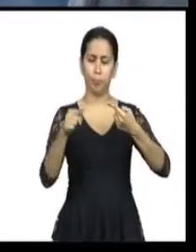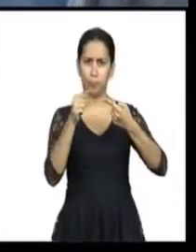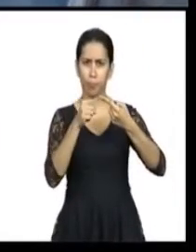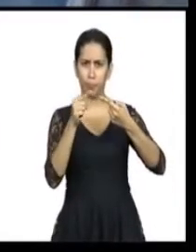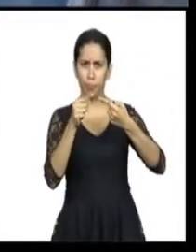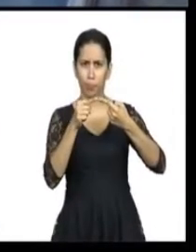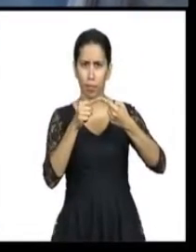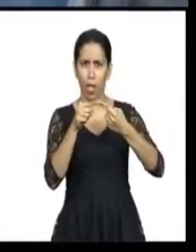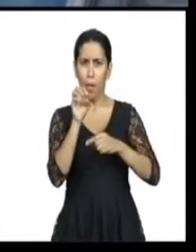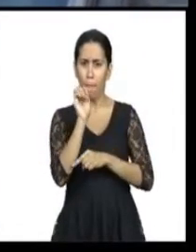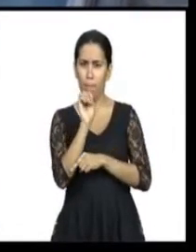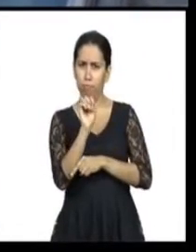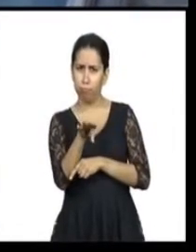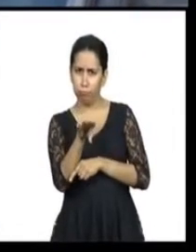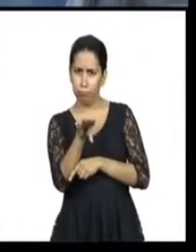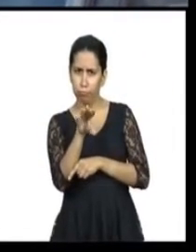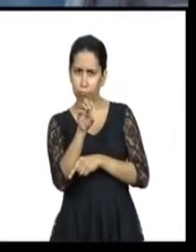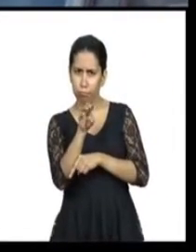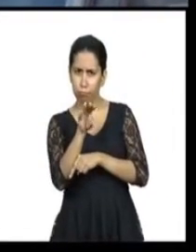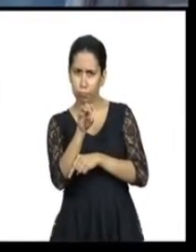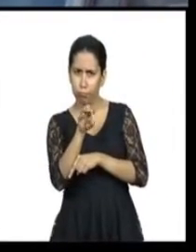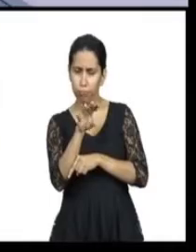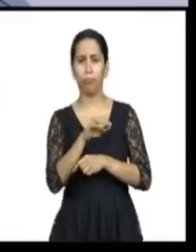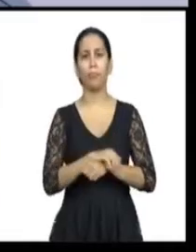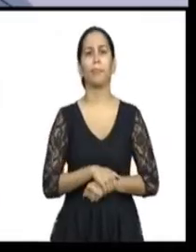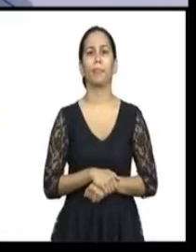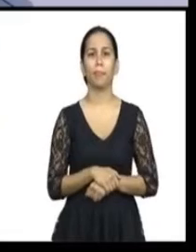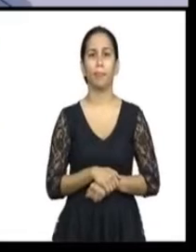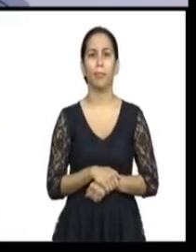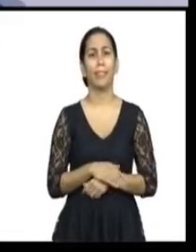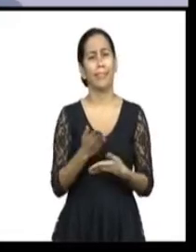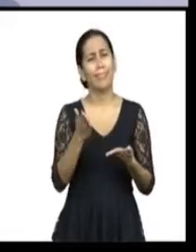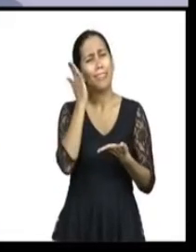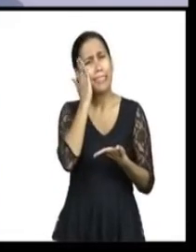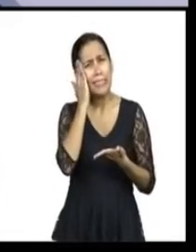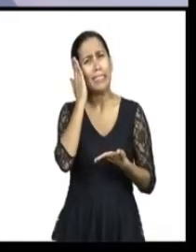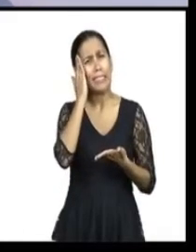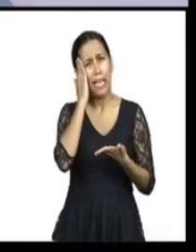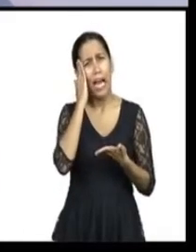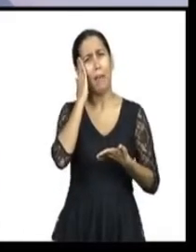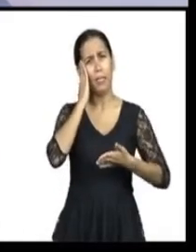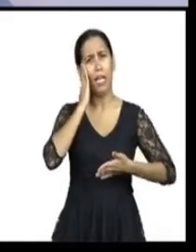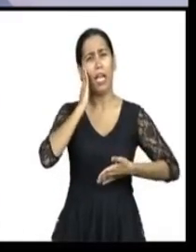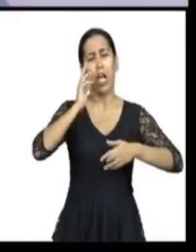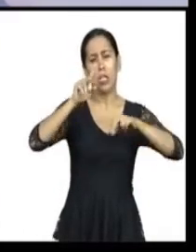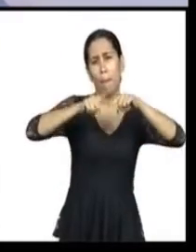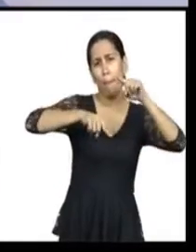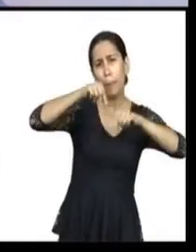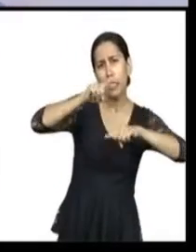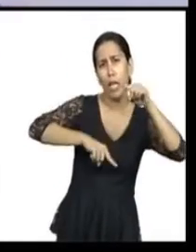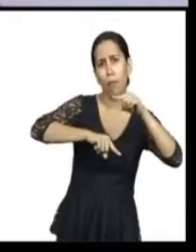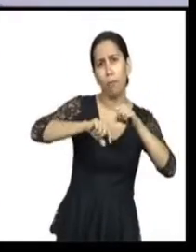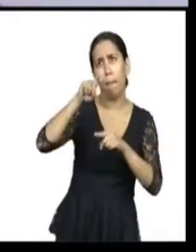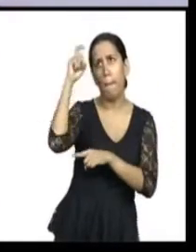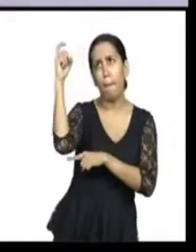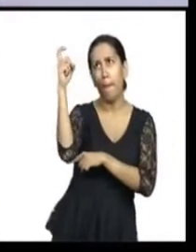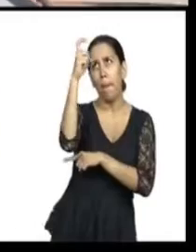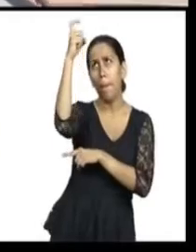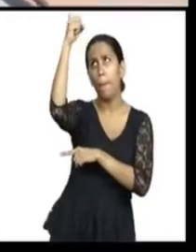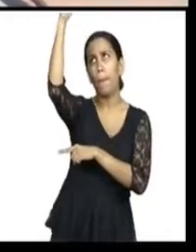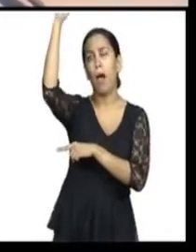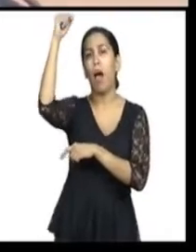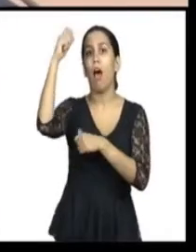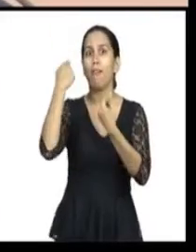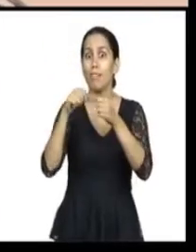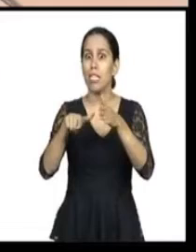faróis, sempre acesos. Depois você já sabe, né? Os equipamentos são muito altos e é importante estar sempre visível para os operadores.